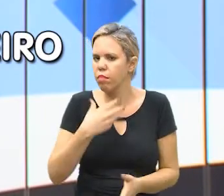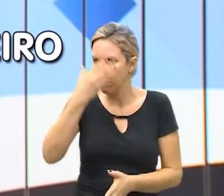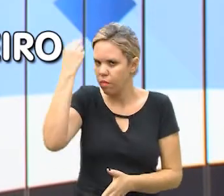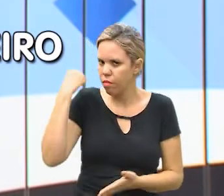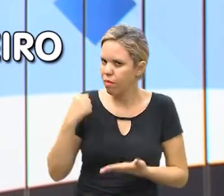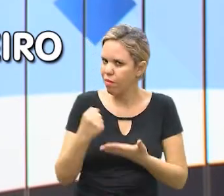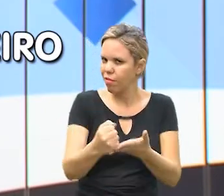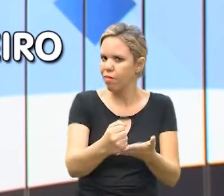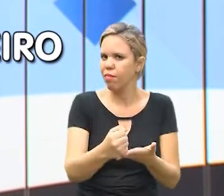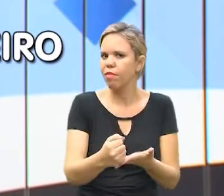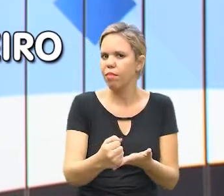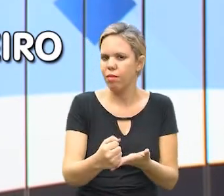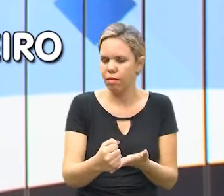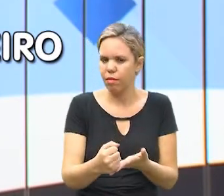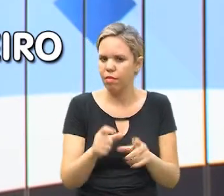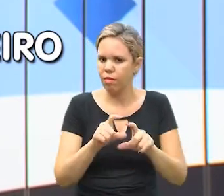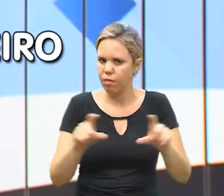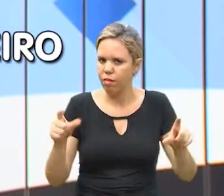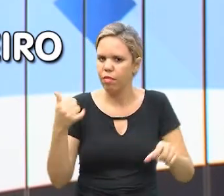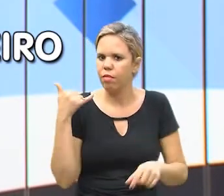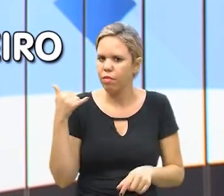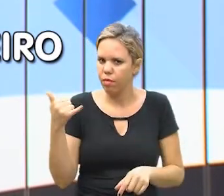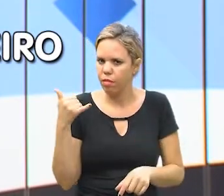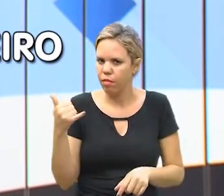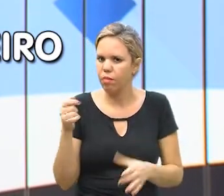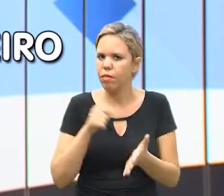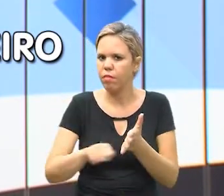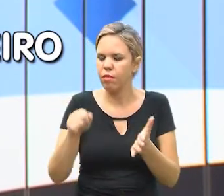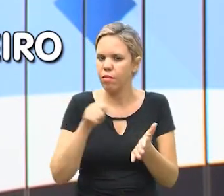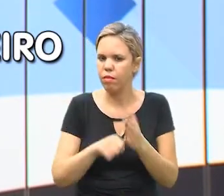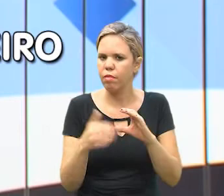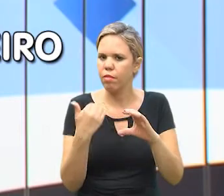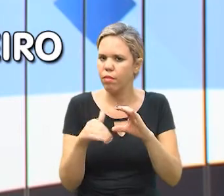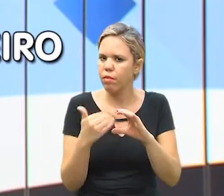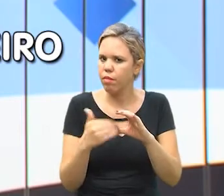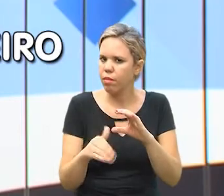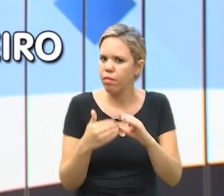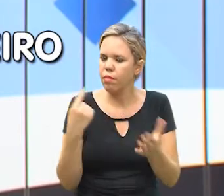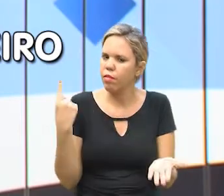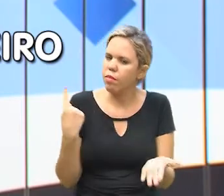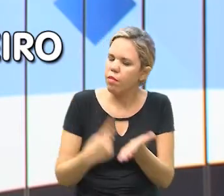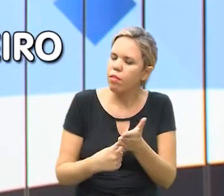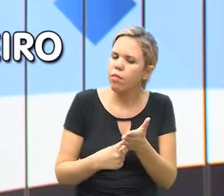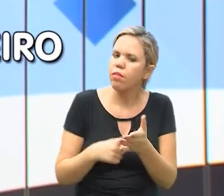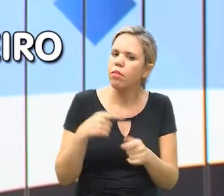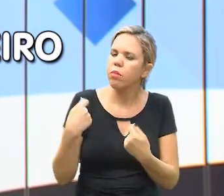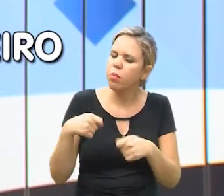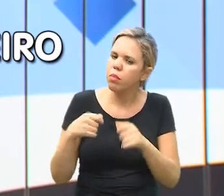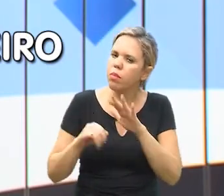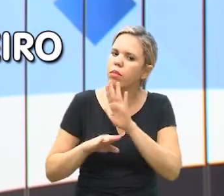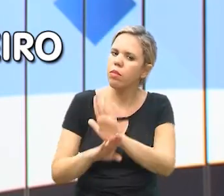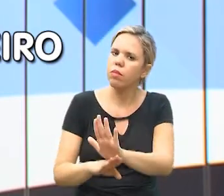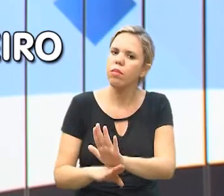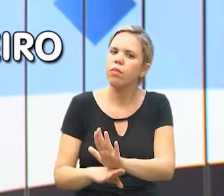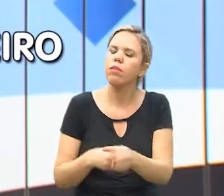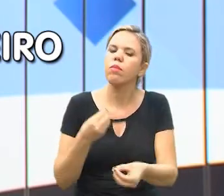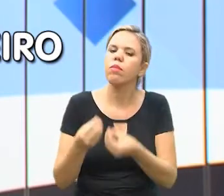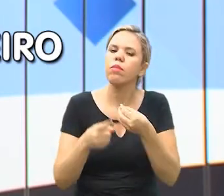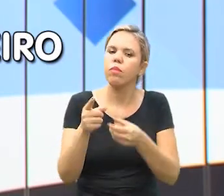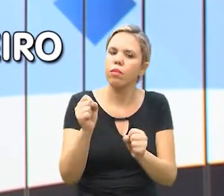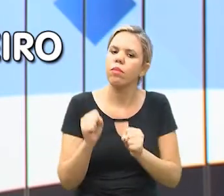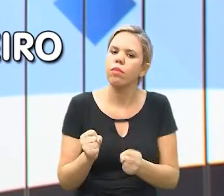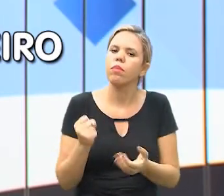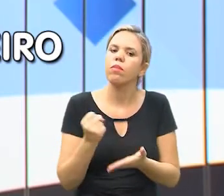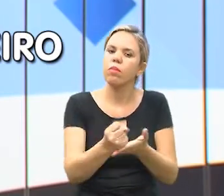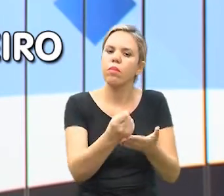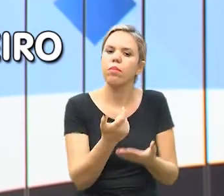de ajudar, hein, gente? Então, tá aqui o telefone, anota, manda uma mensagem, vê o que a instituição precisa e a forma que você pode